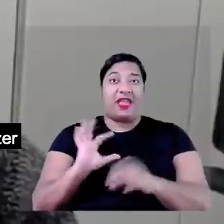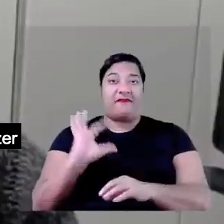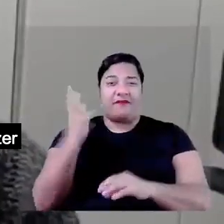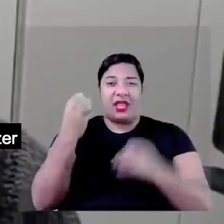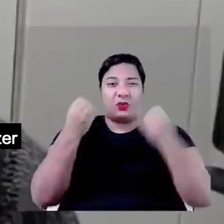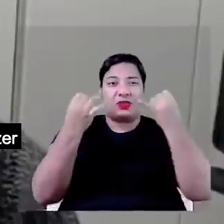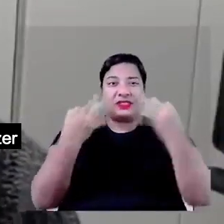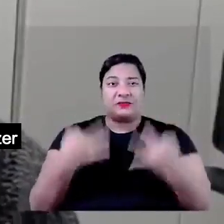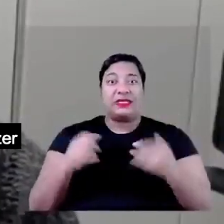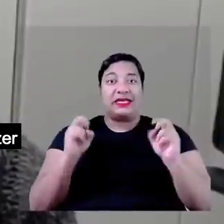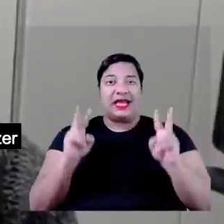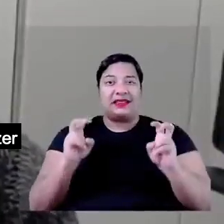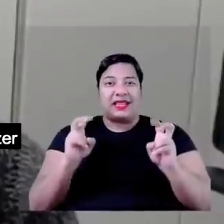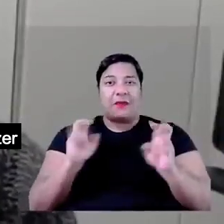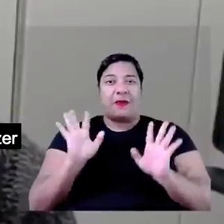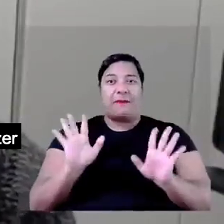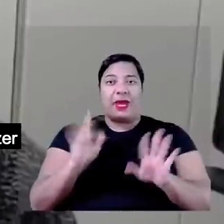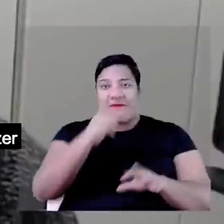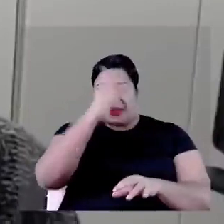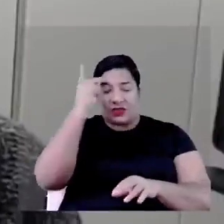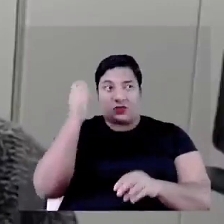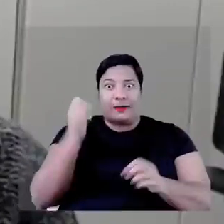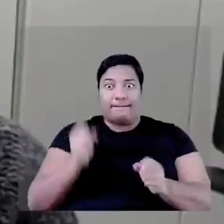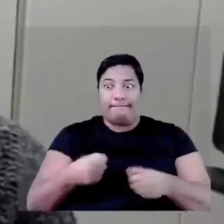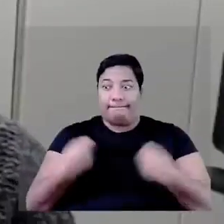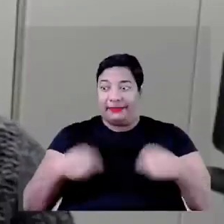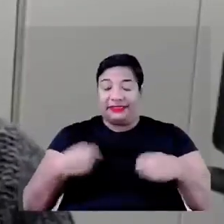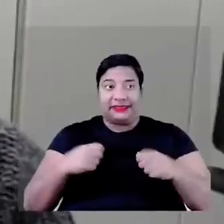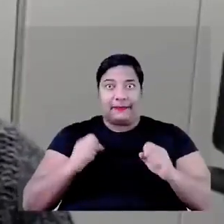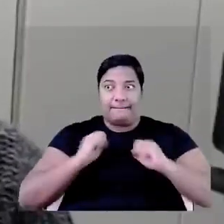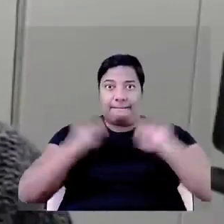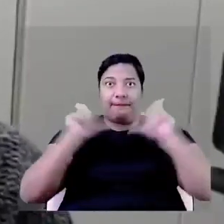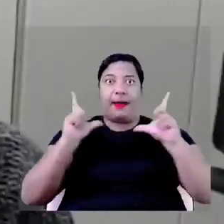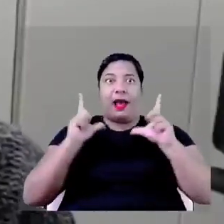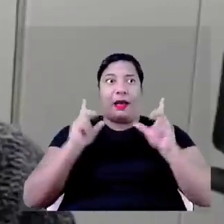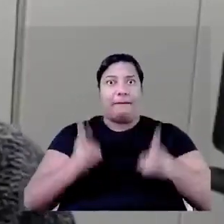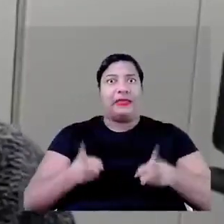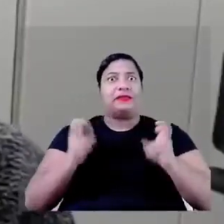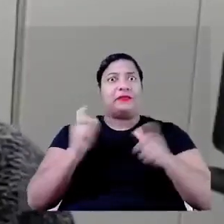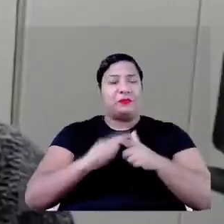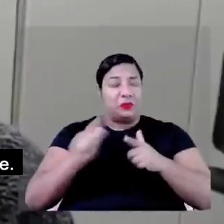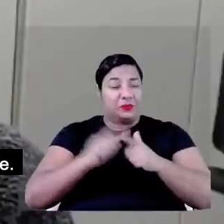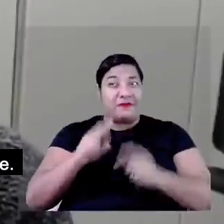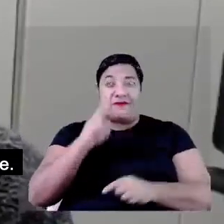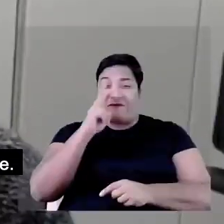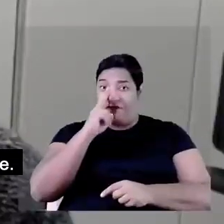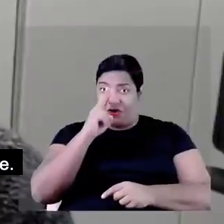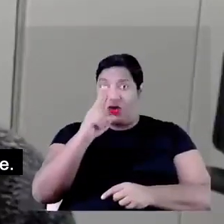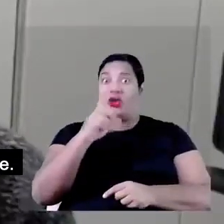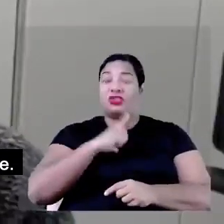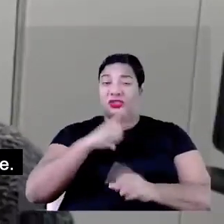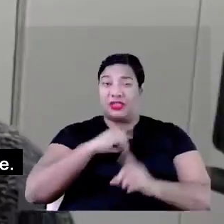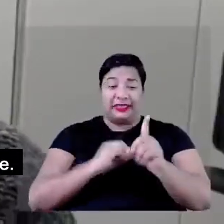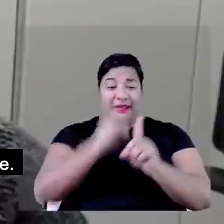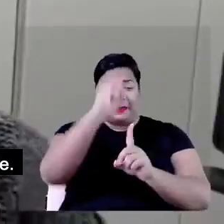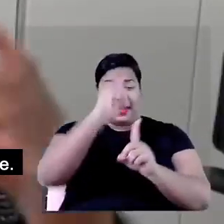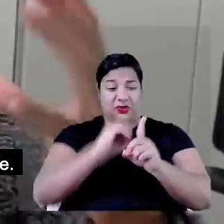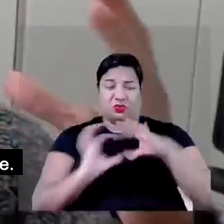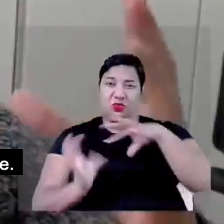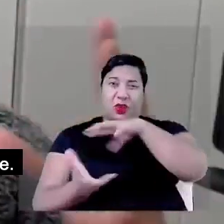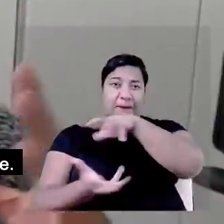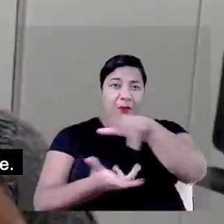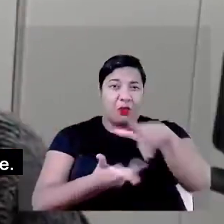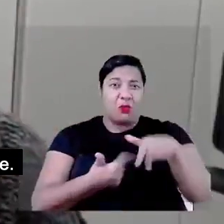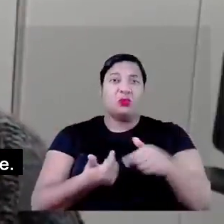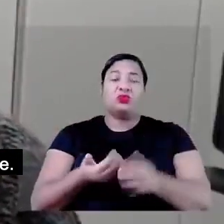para as pessoas esse senso de urgência que a crise climática tem causado nas nossas vidas, né? Então, antes era